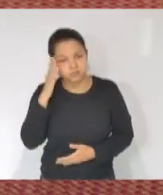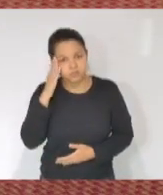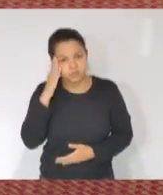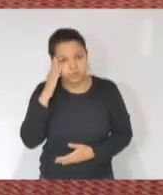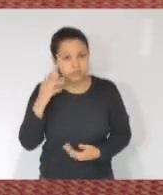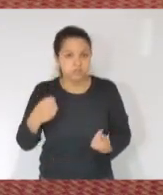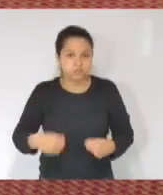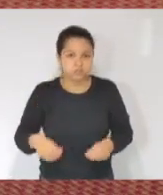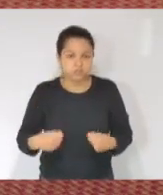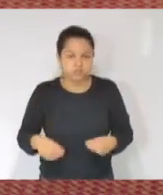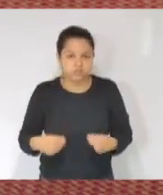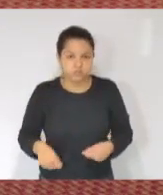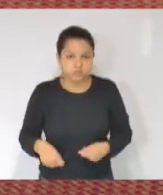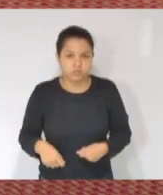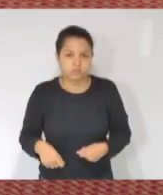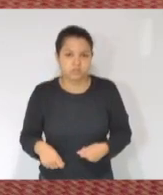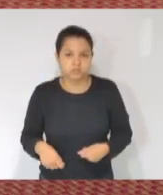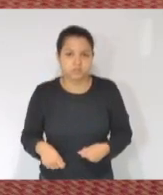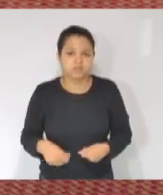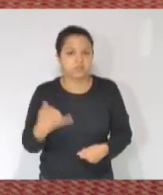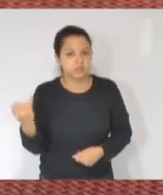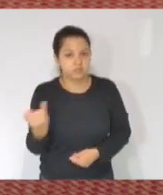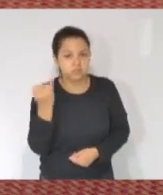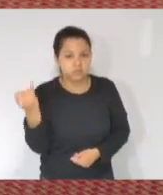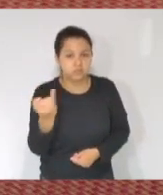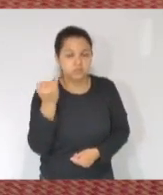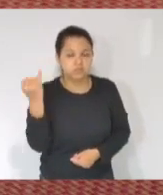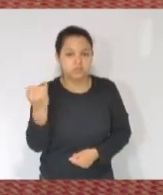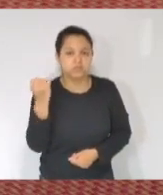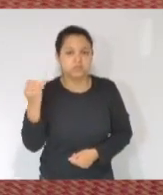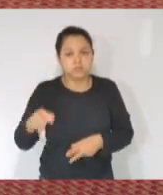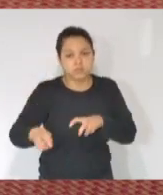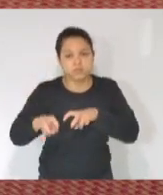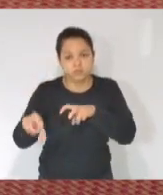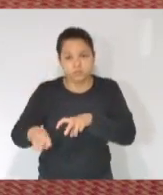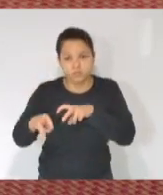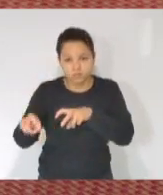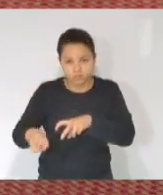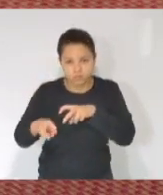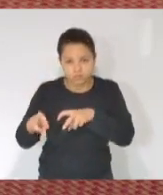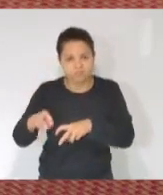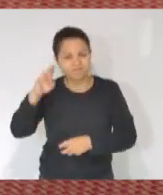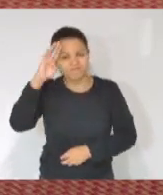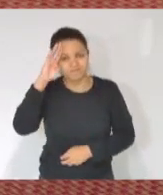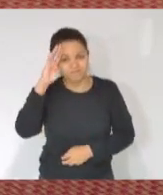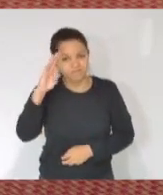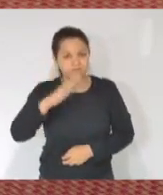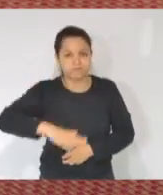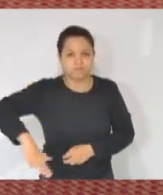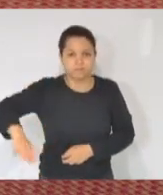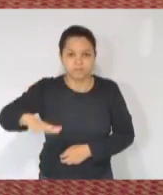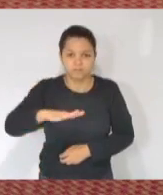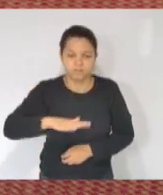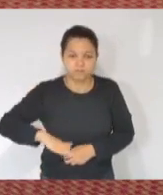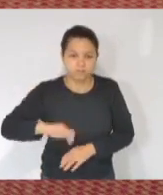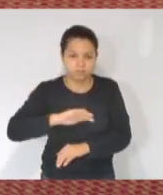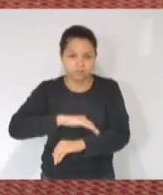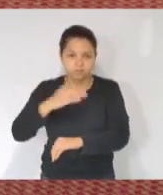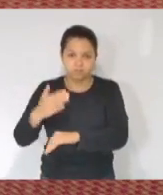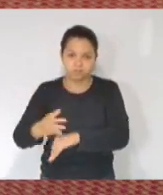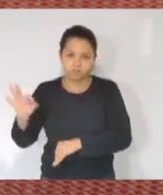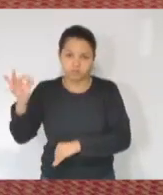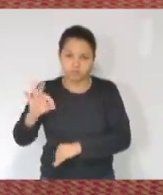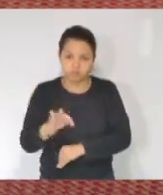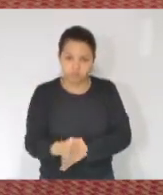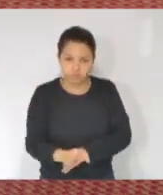necessidade, sei do quanto é importante a agricultura, principalmente na região lá da Serra da Abelha, que é a nossa